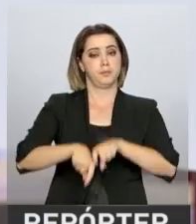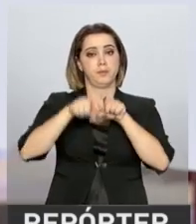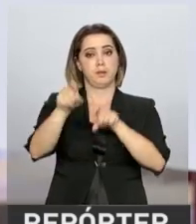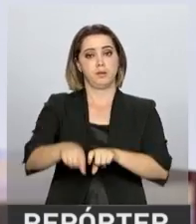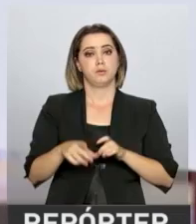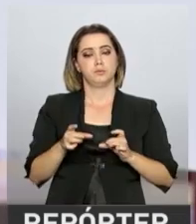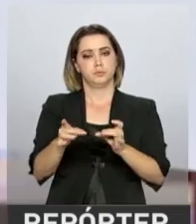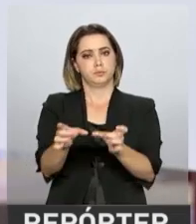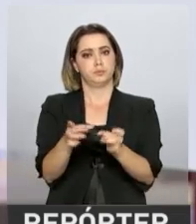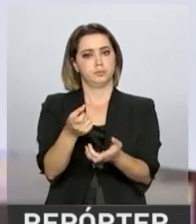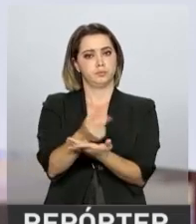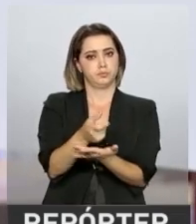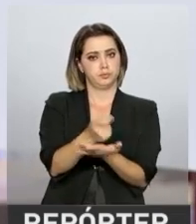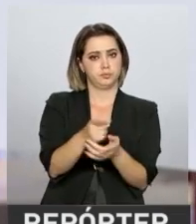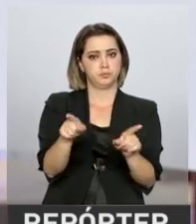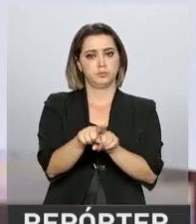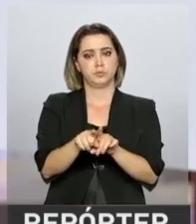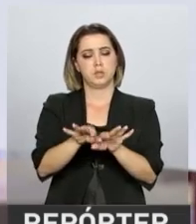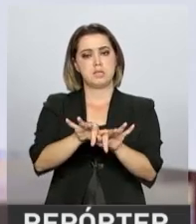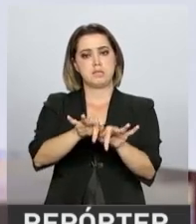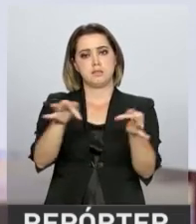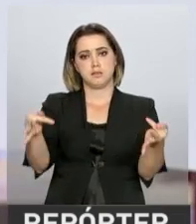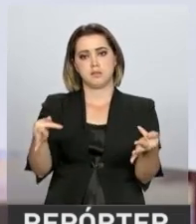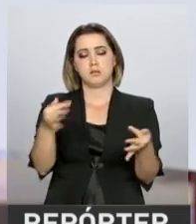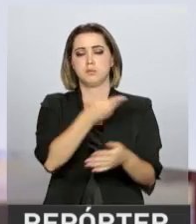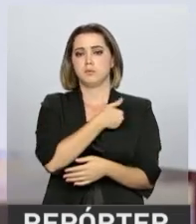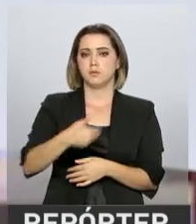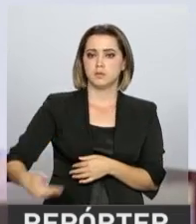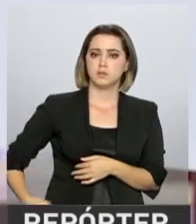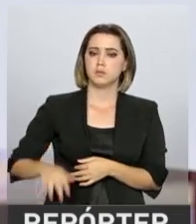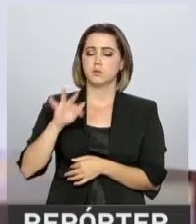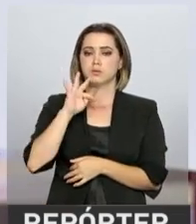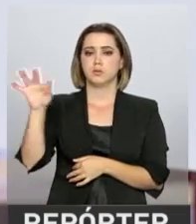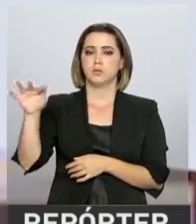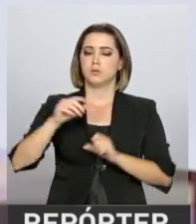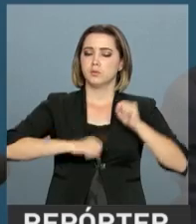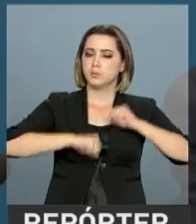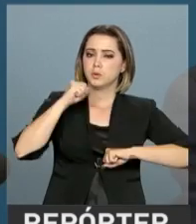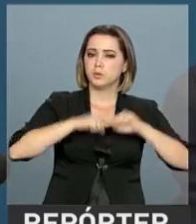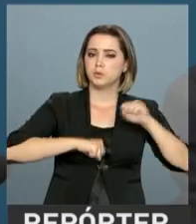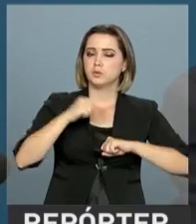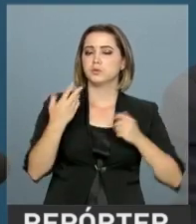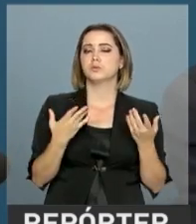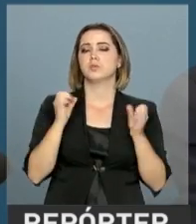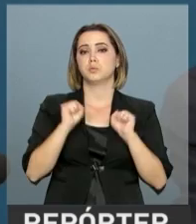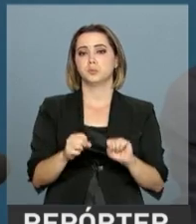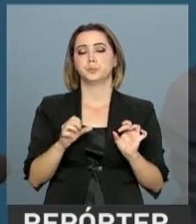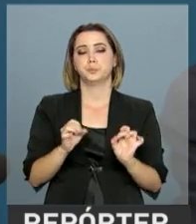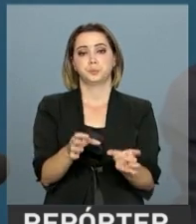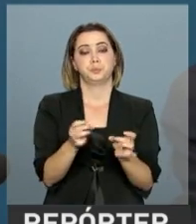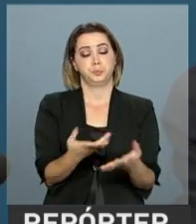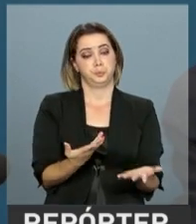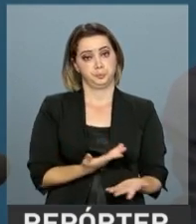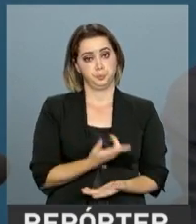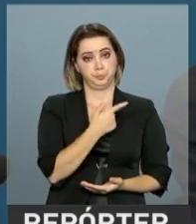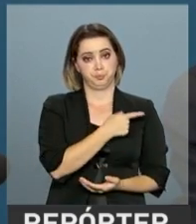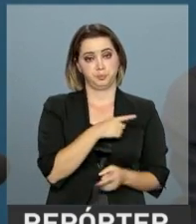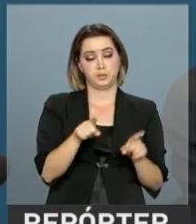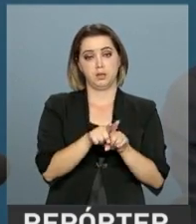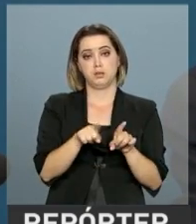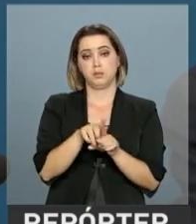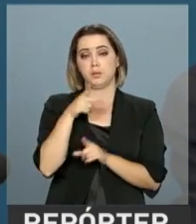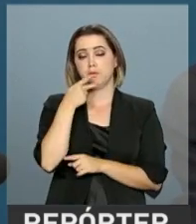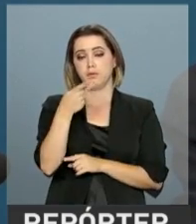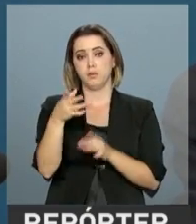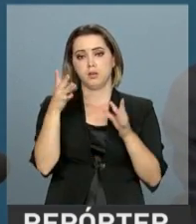modernização do estado e ainda de produtividade e competitividade o presidente destacou ainda o diálogo com